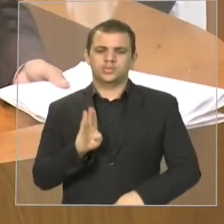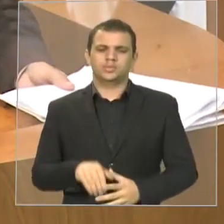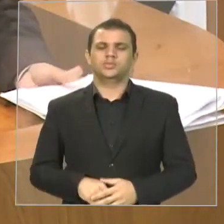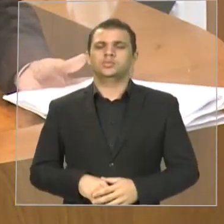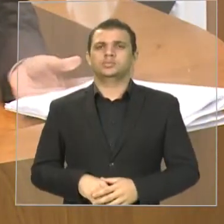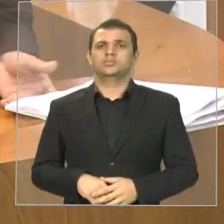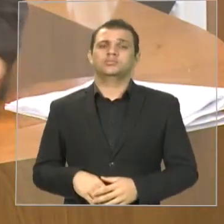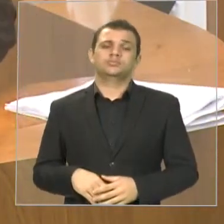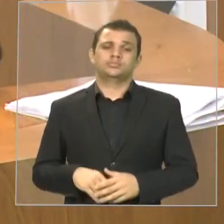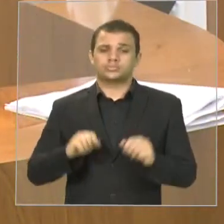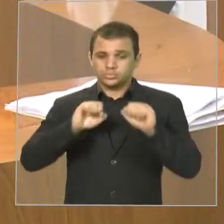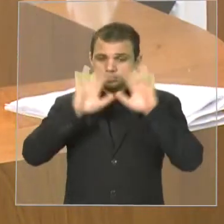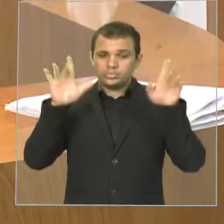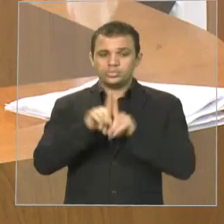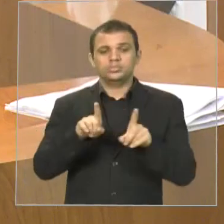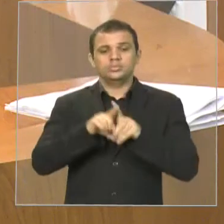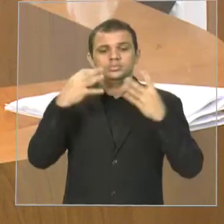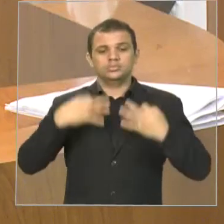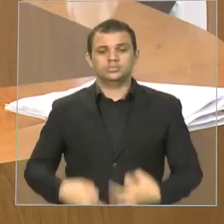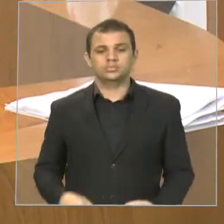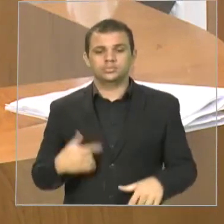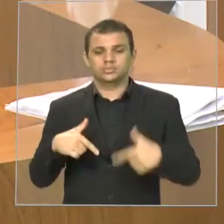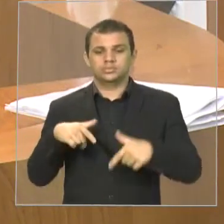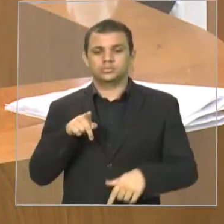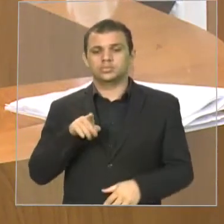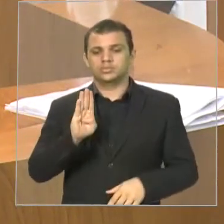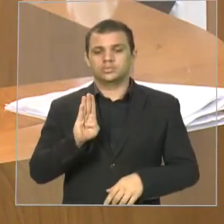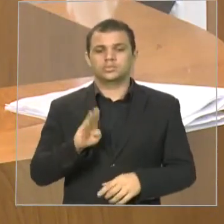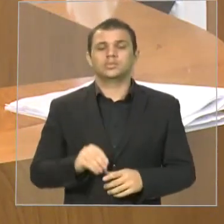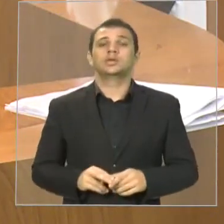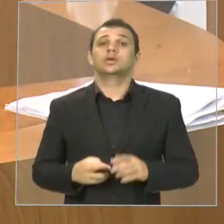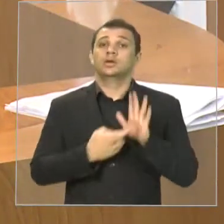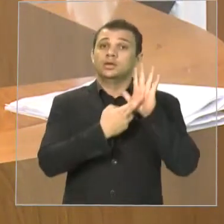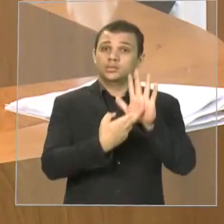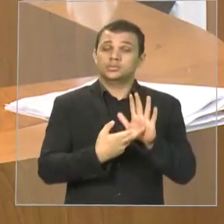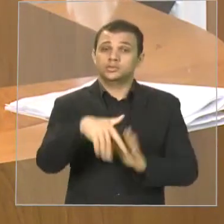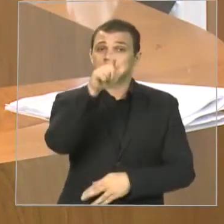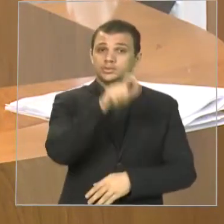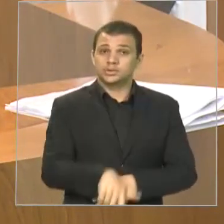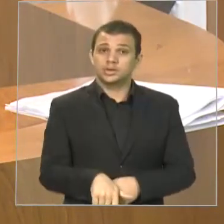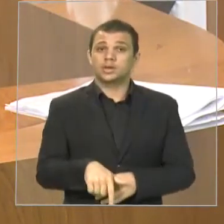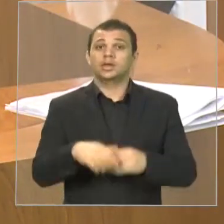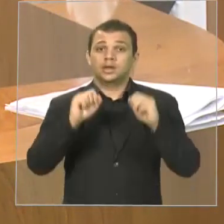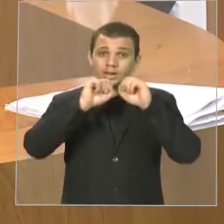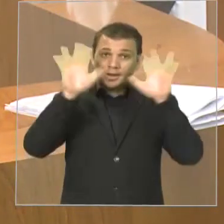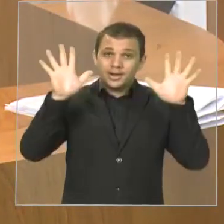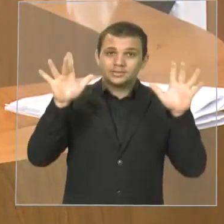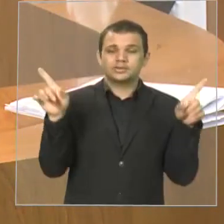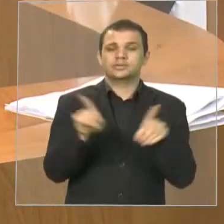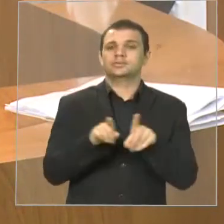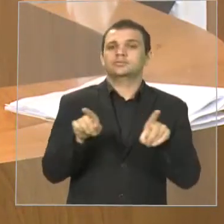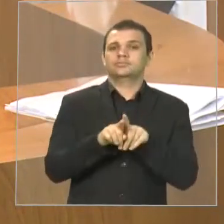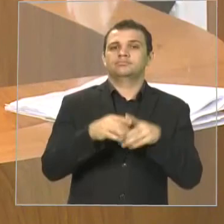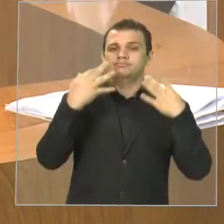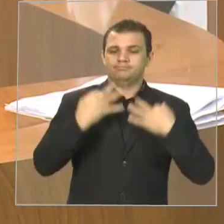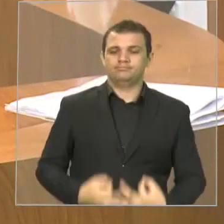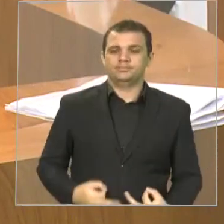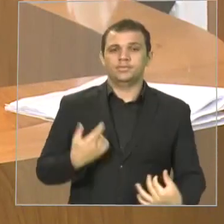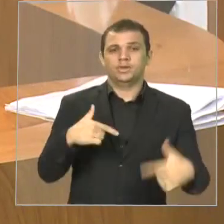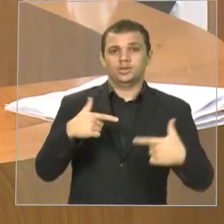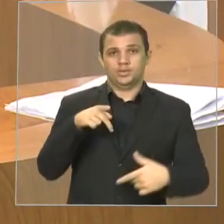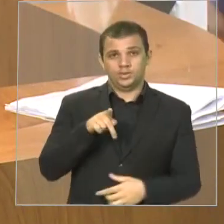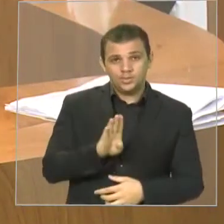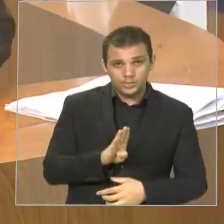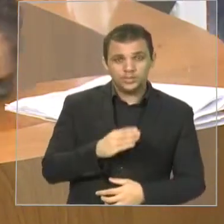Transparência e moralidade do serviço público. Em nome da transparência e moralidade do serviço público, solicitamos a